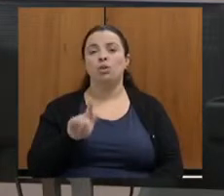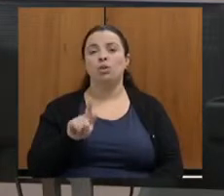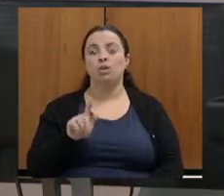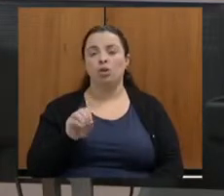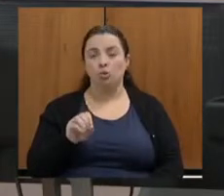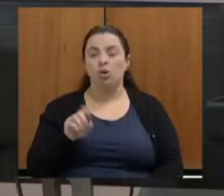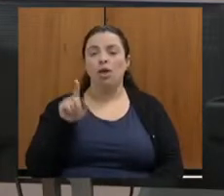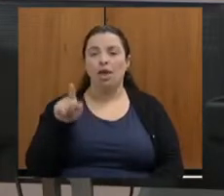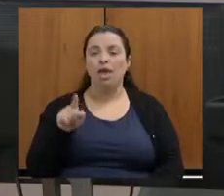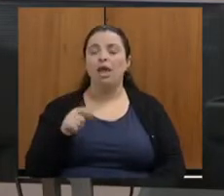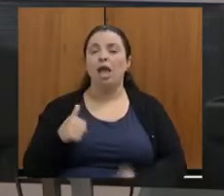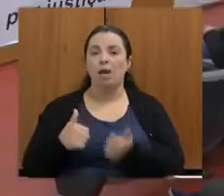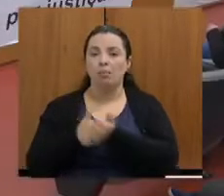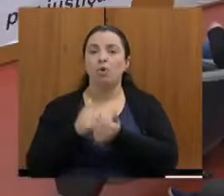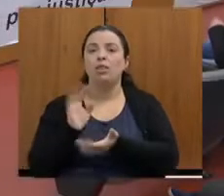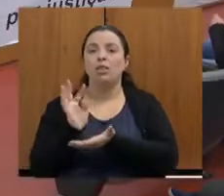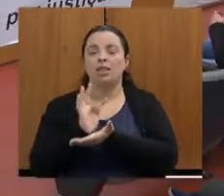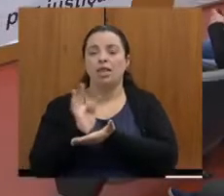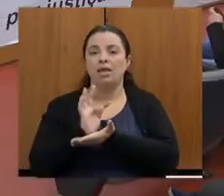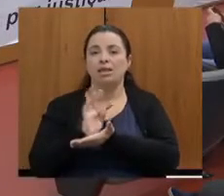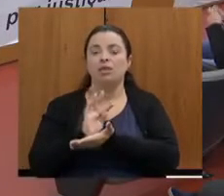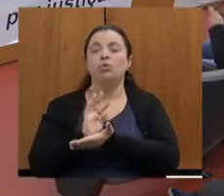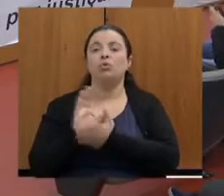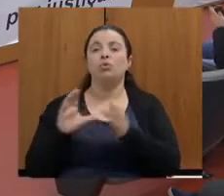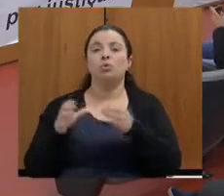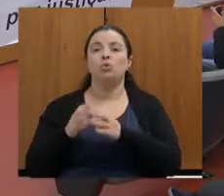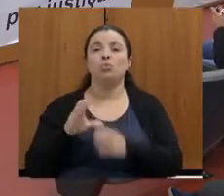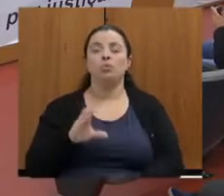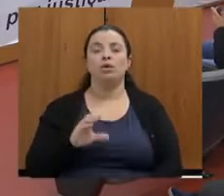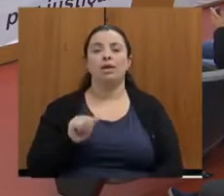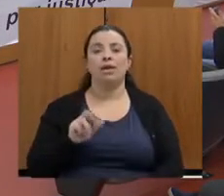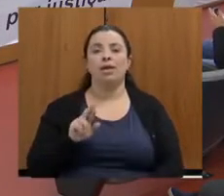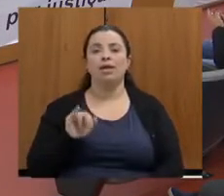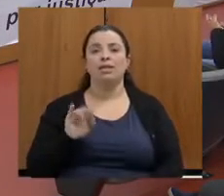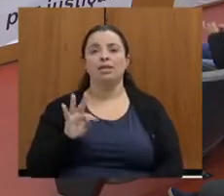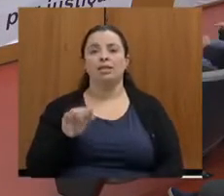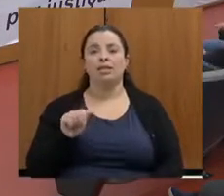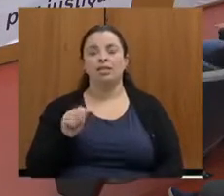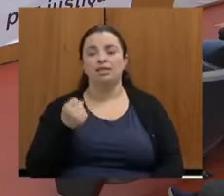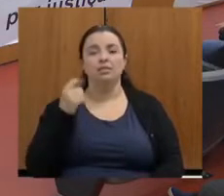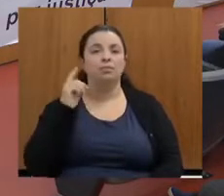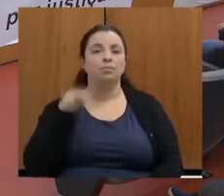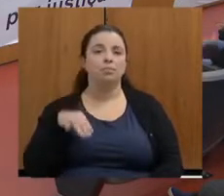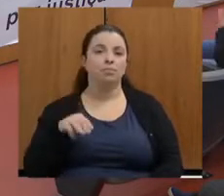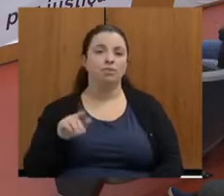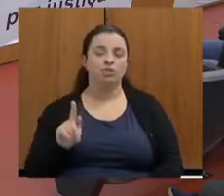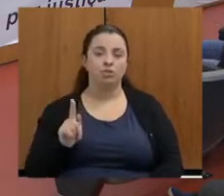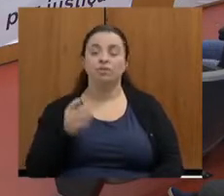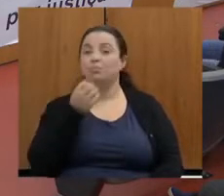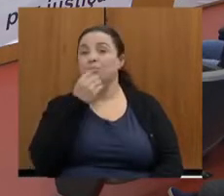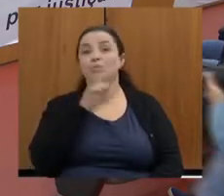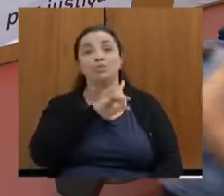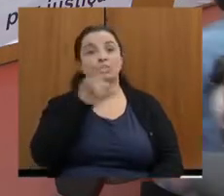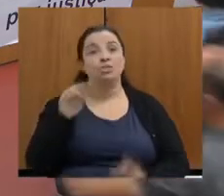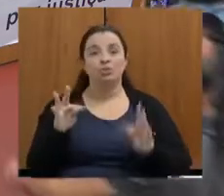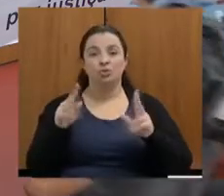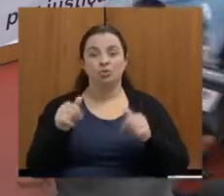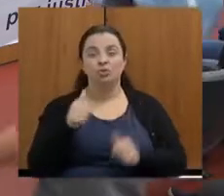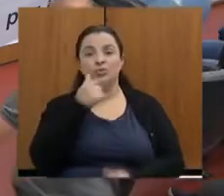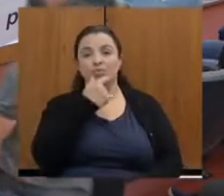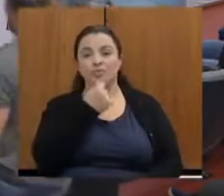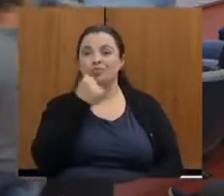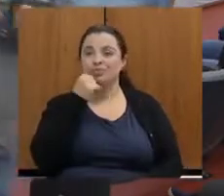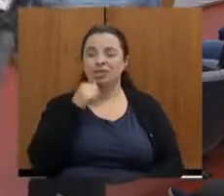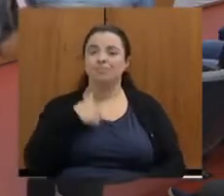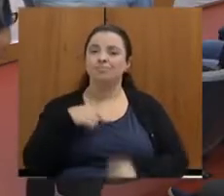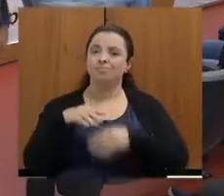Cáritas Regional Minas Gerais Oi bom dia a todos e todas quero saudar a cada um em cada uma